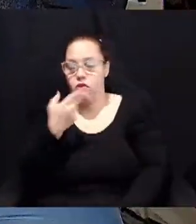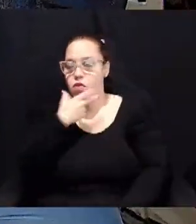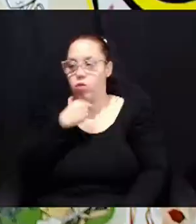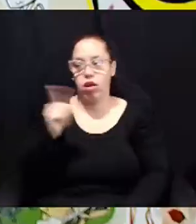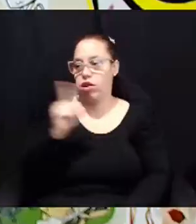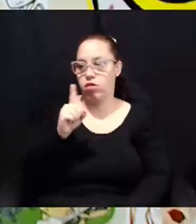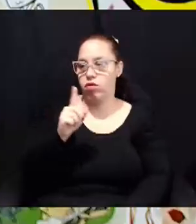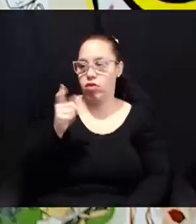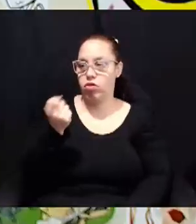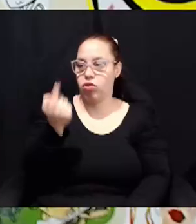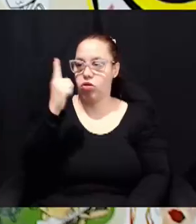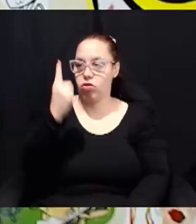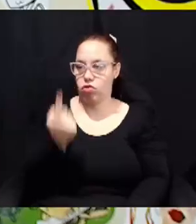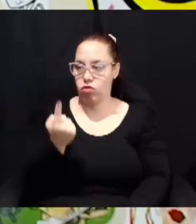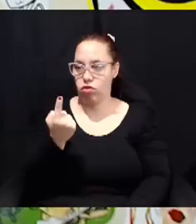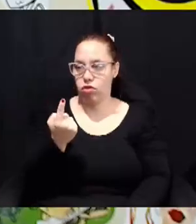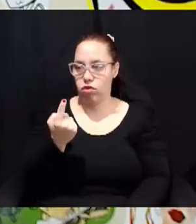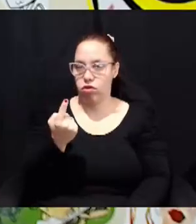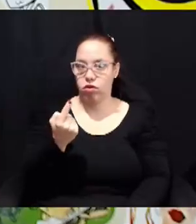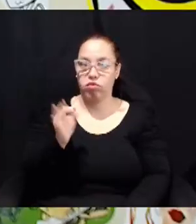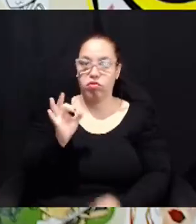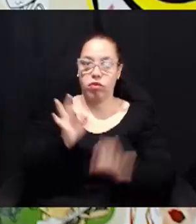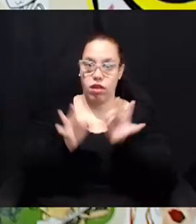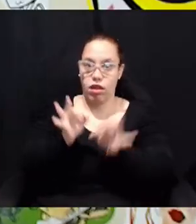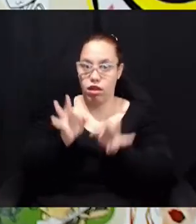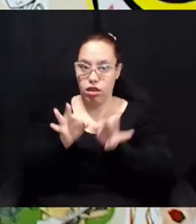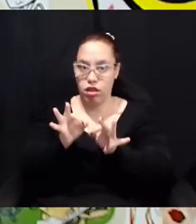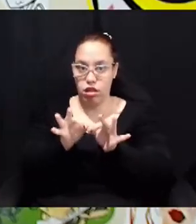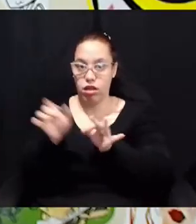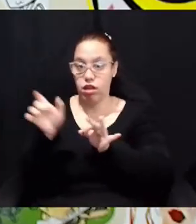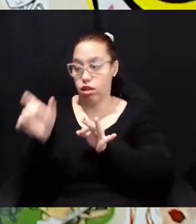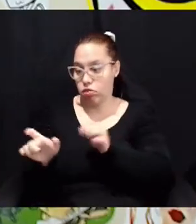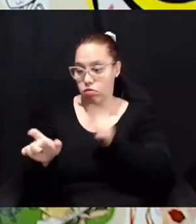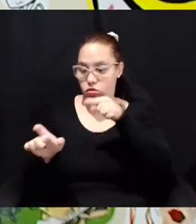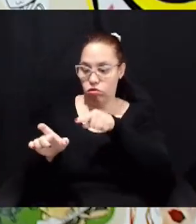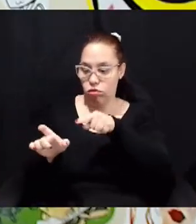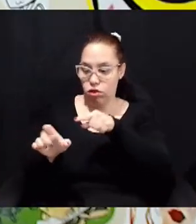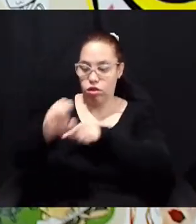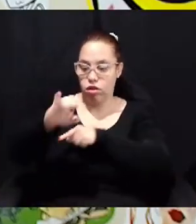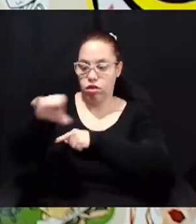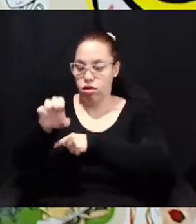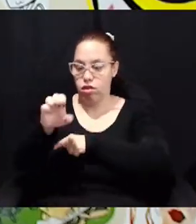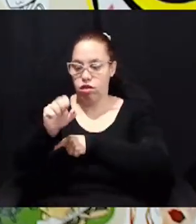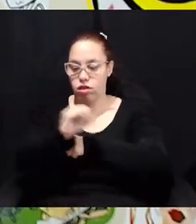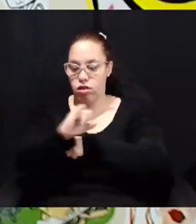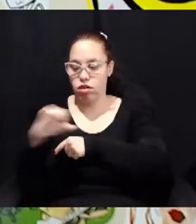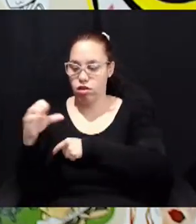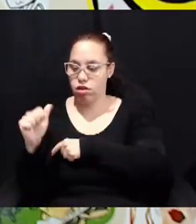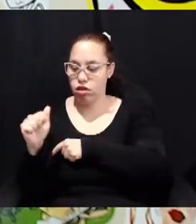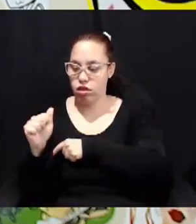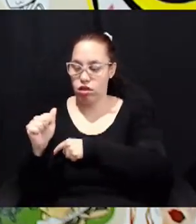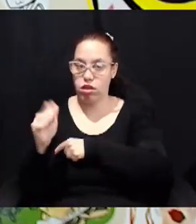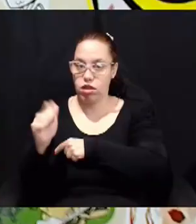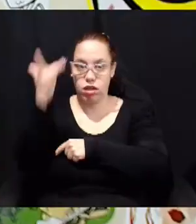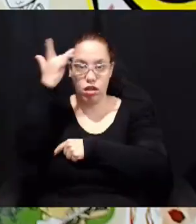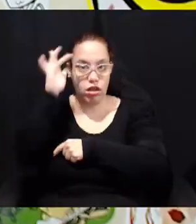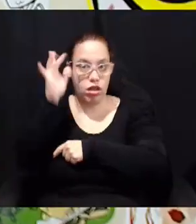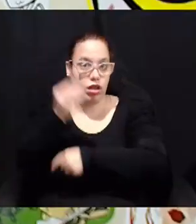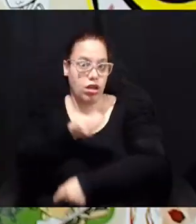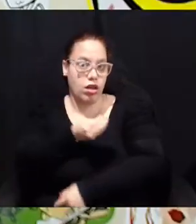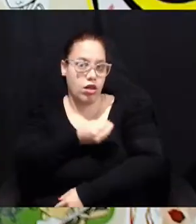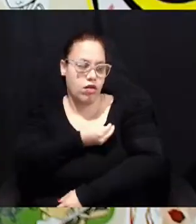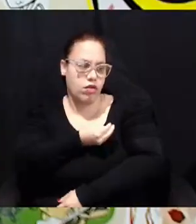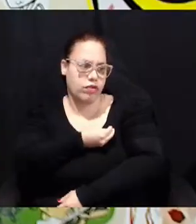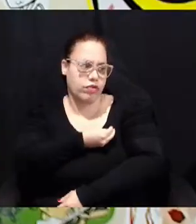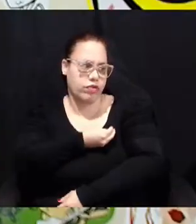E justamente essa personagem a gente não sabe se ela está ganhando vida, mas acontece